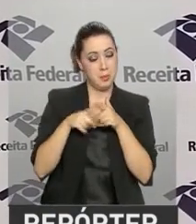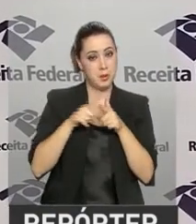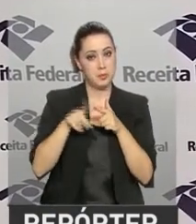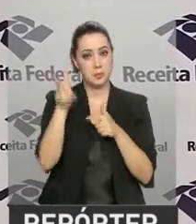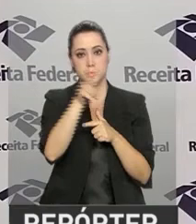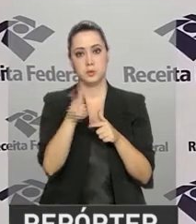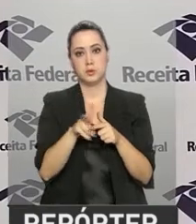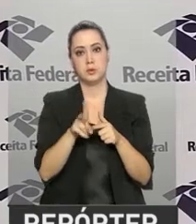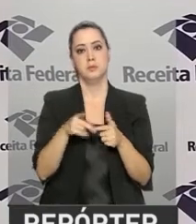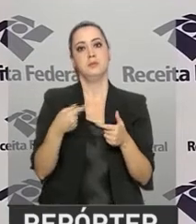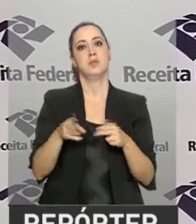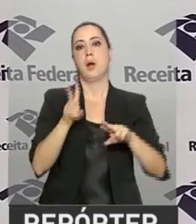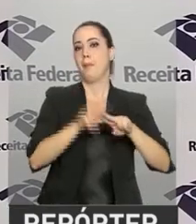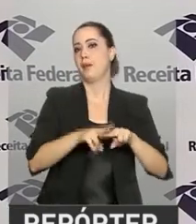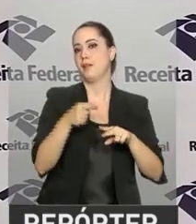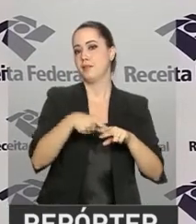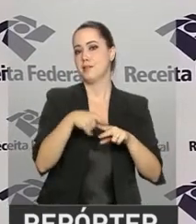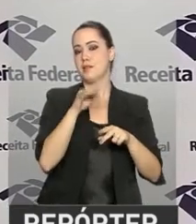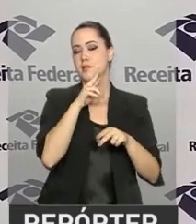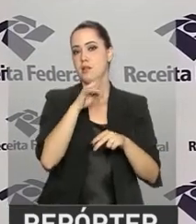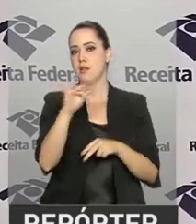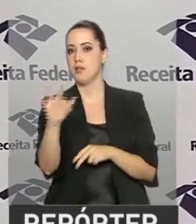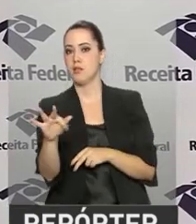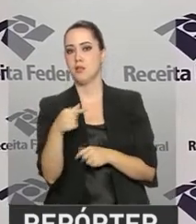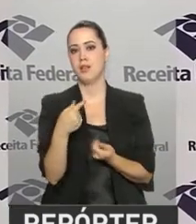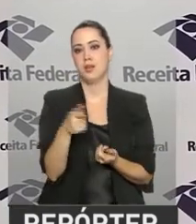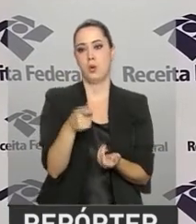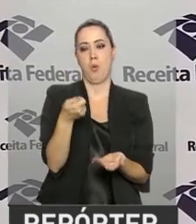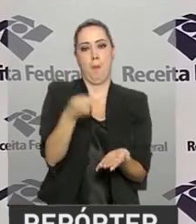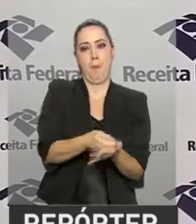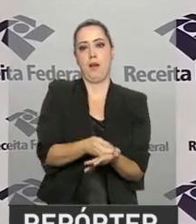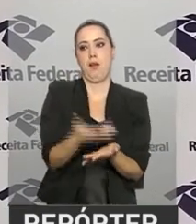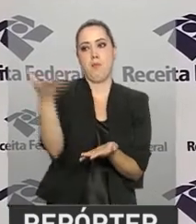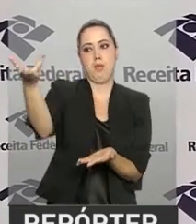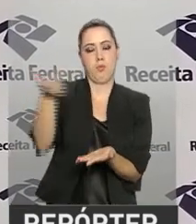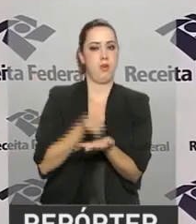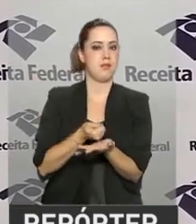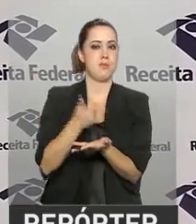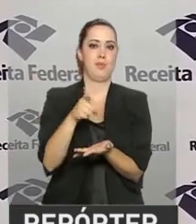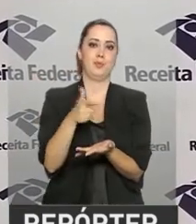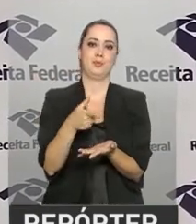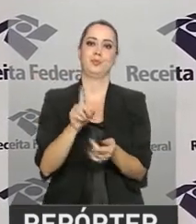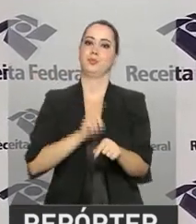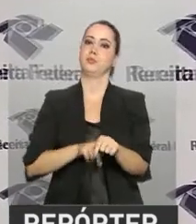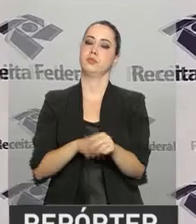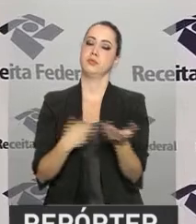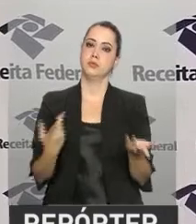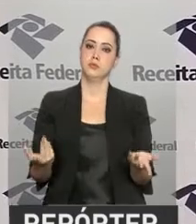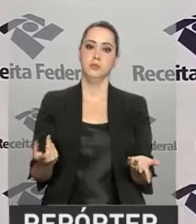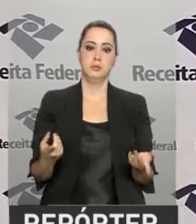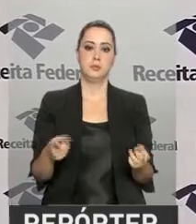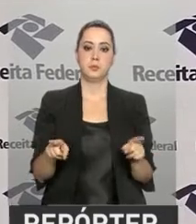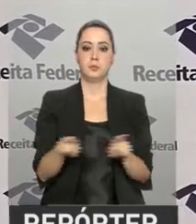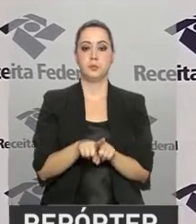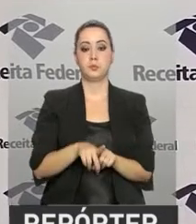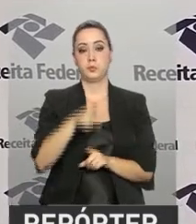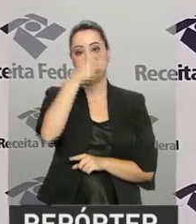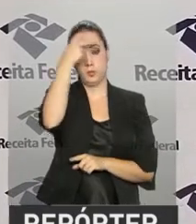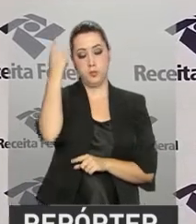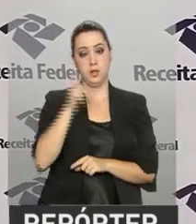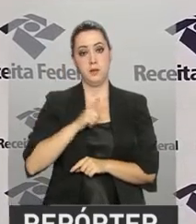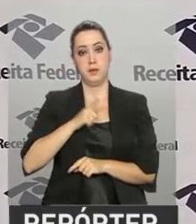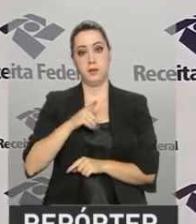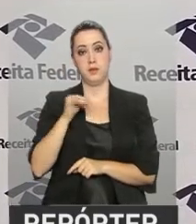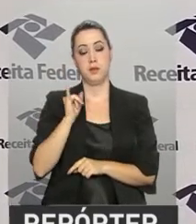e não recebe a restituição no prazo que ele estima receber que têm imposto a